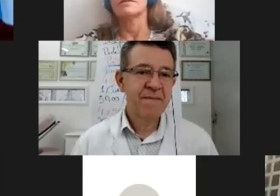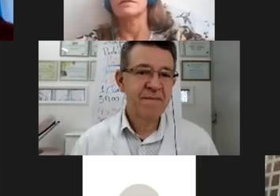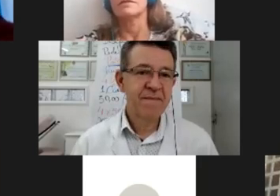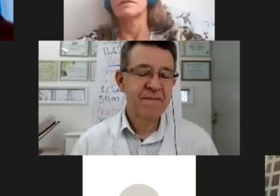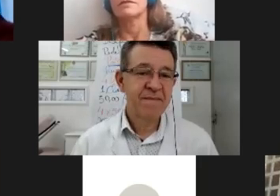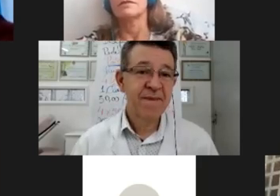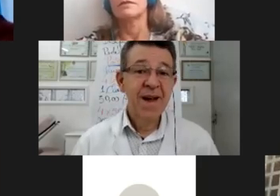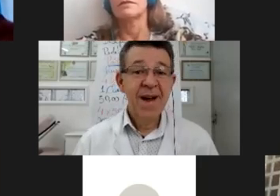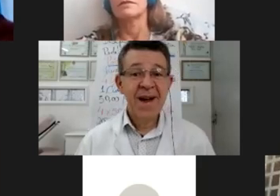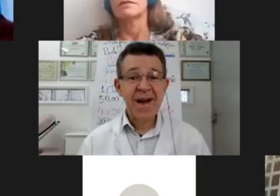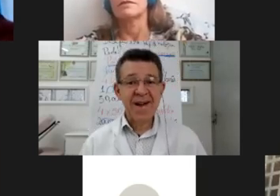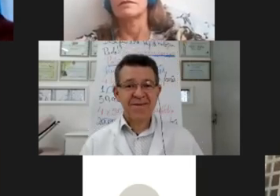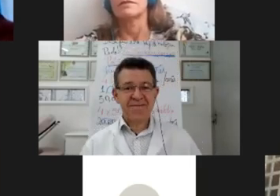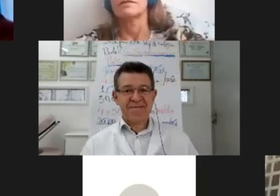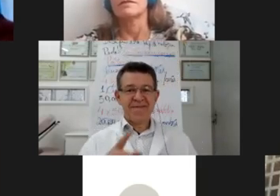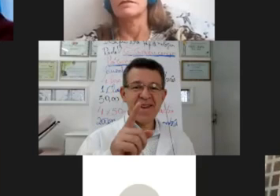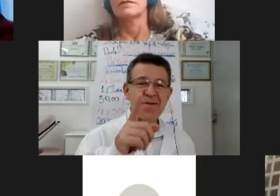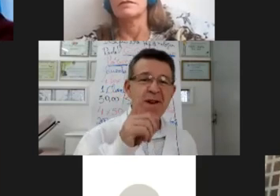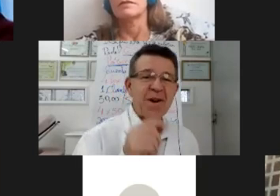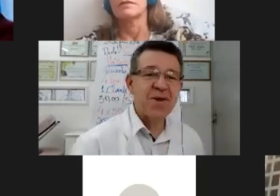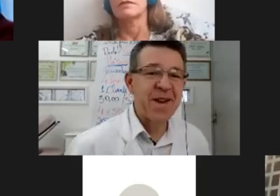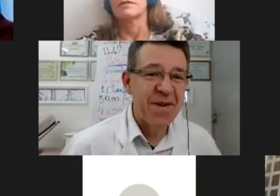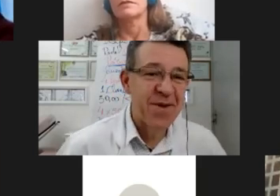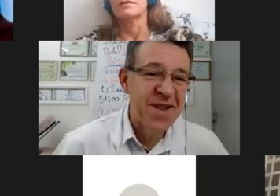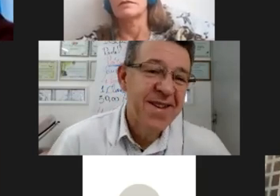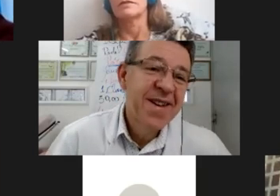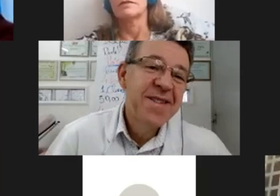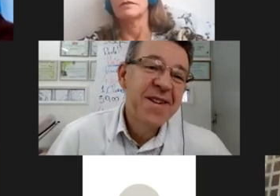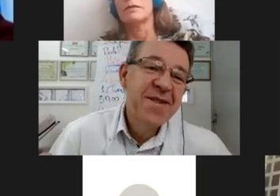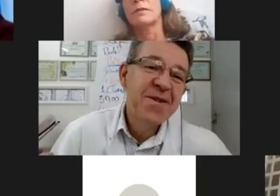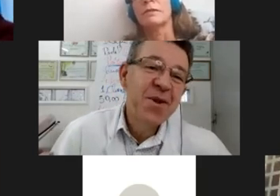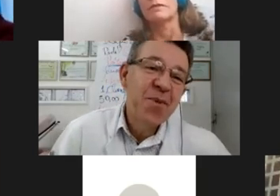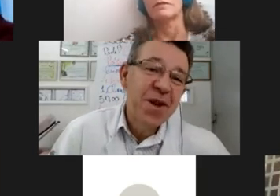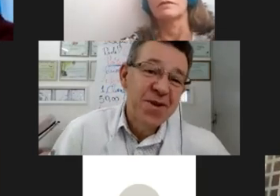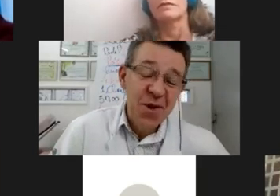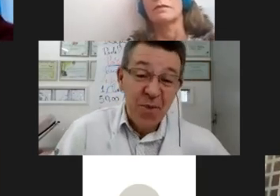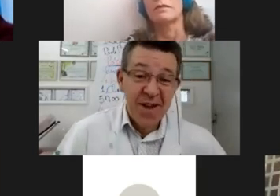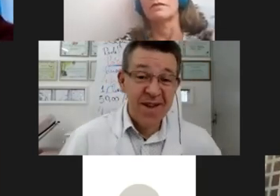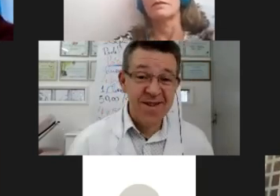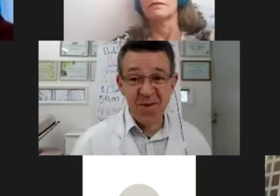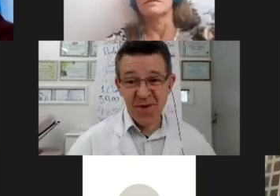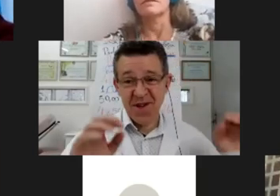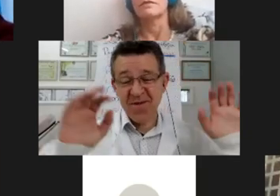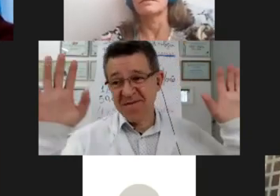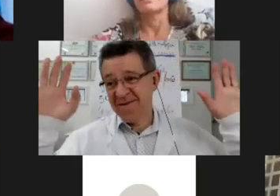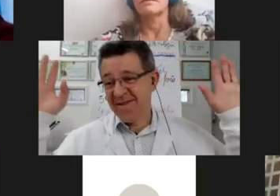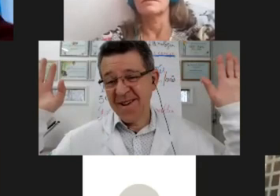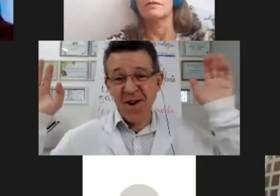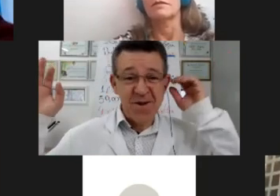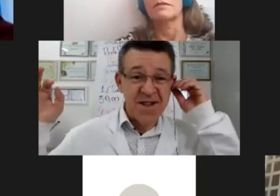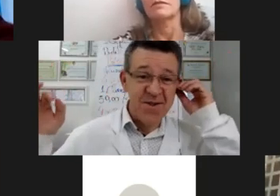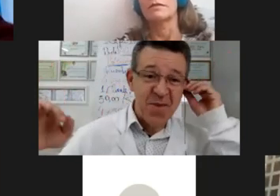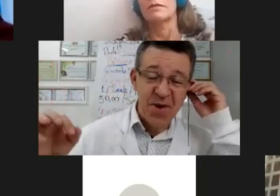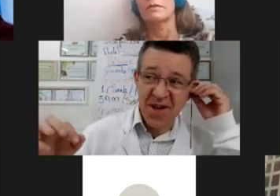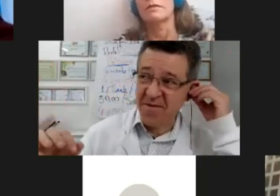E a gente sabe que está bloqueada a parte emocional. Deixa eu falar uma coisinha para você. Você deu uma dica. Segura um pouquinho, segura. Oi? Um pouquinho, segura um pouquinho.